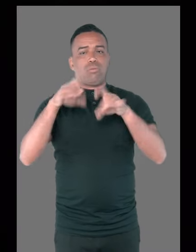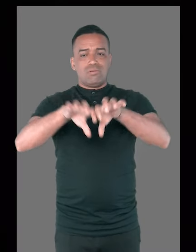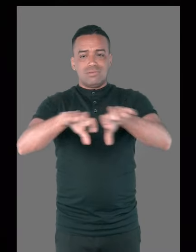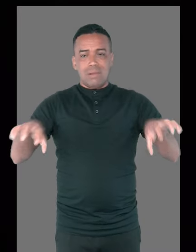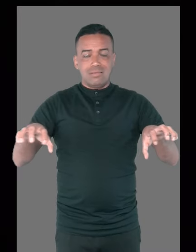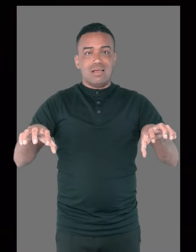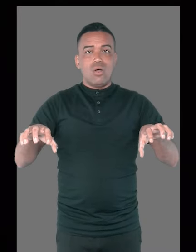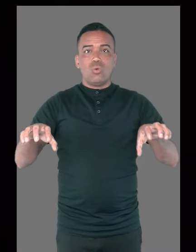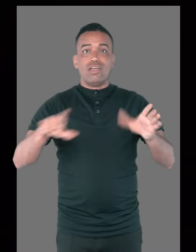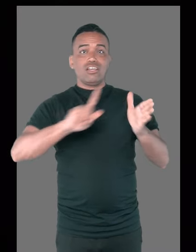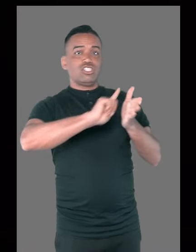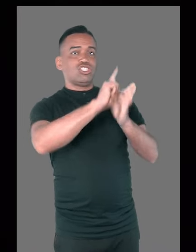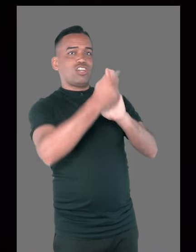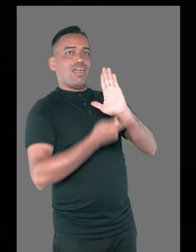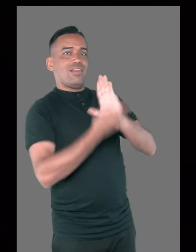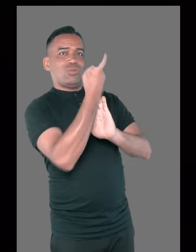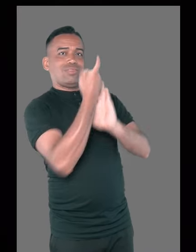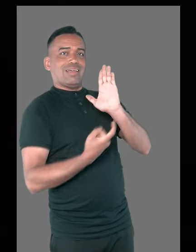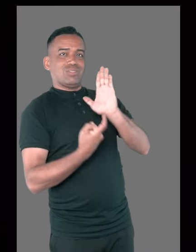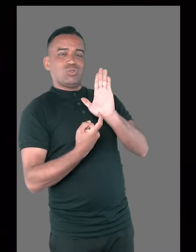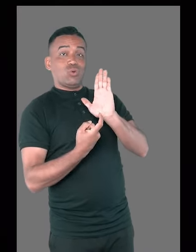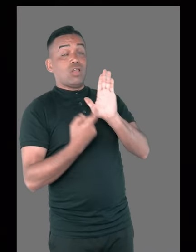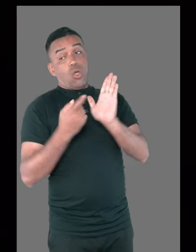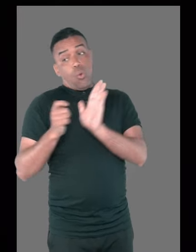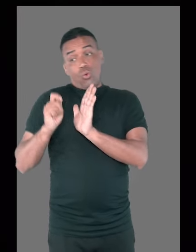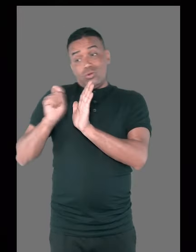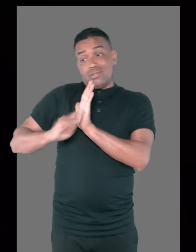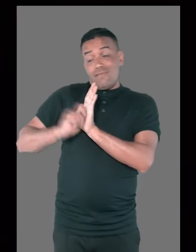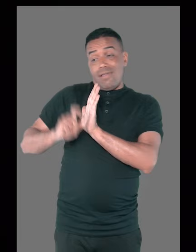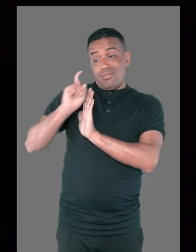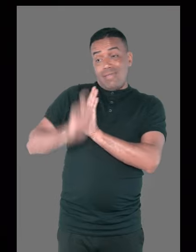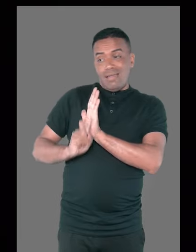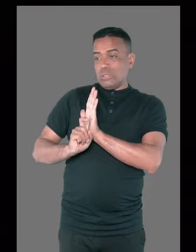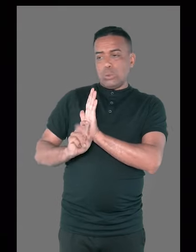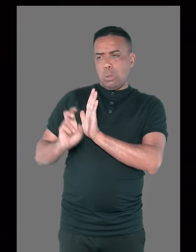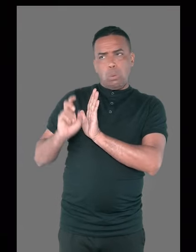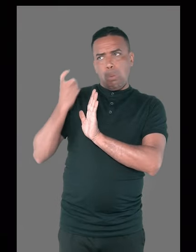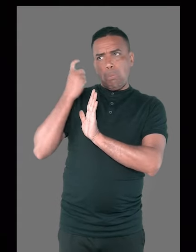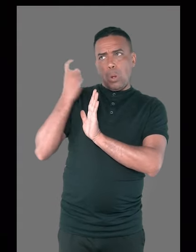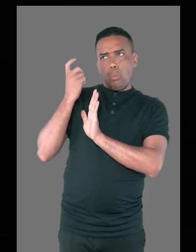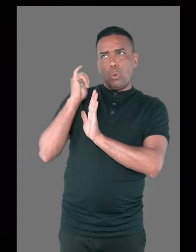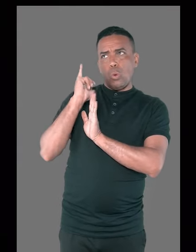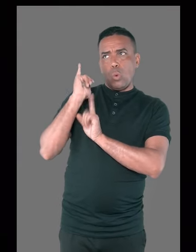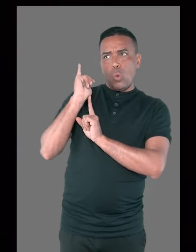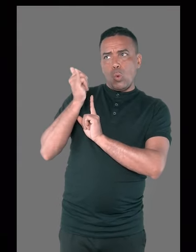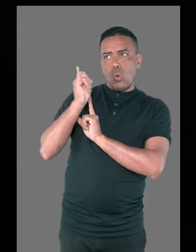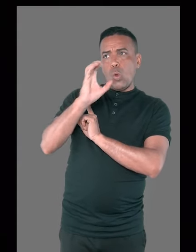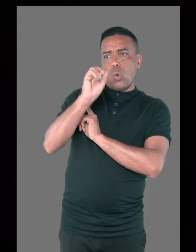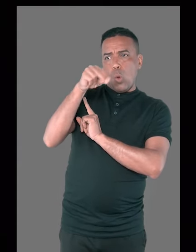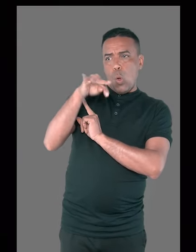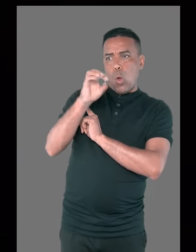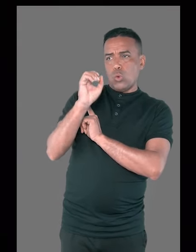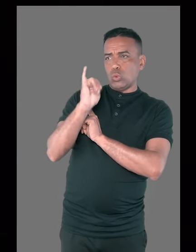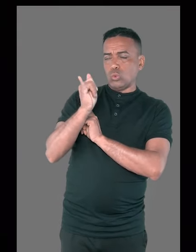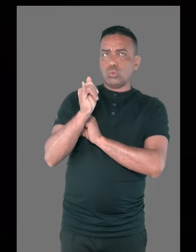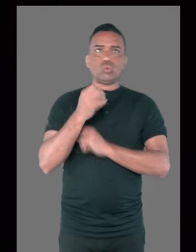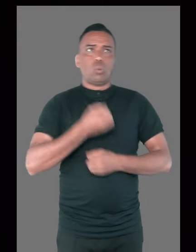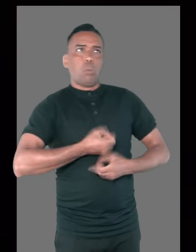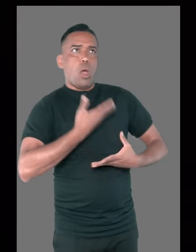entre gêneros. Assim. Então, quando eu começo a escrever um texto, eu nunca me preocupo se é um conto, se é um poema, se é